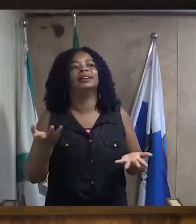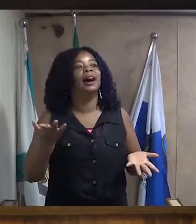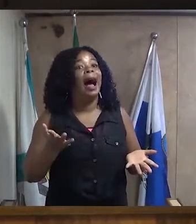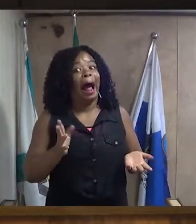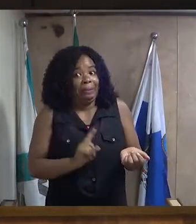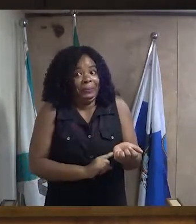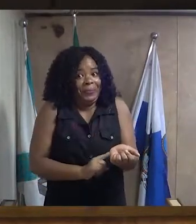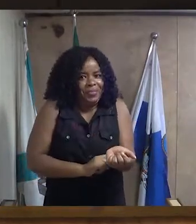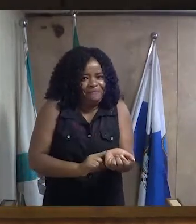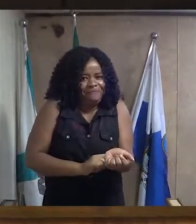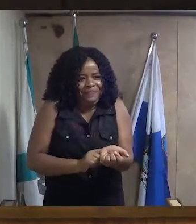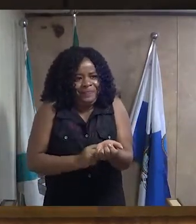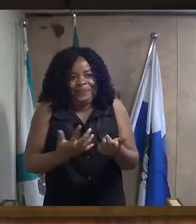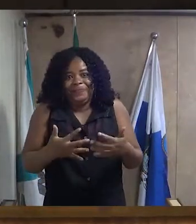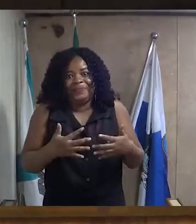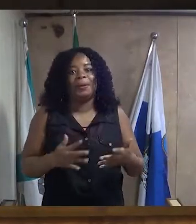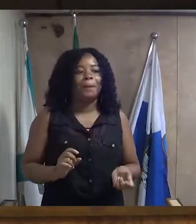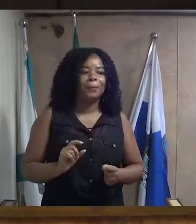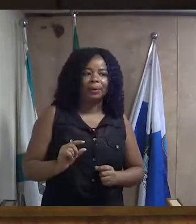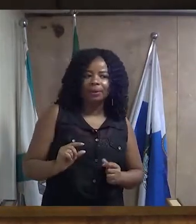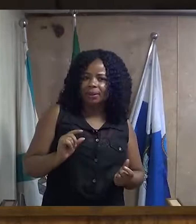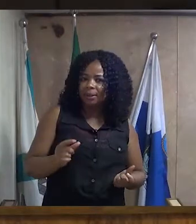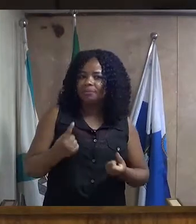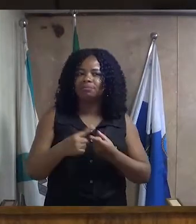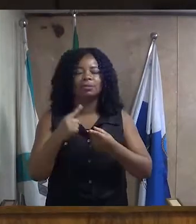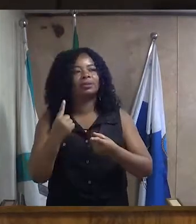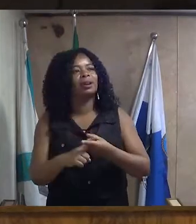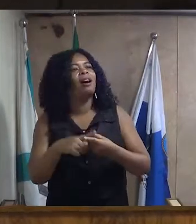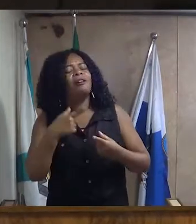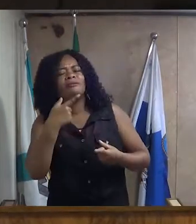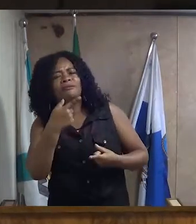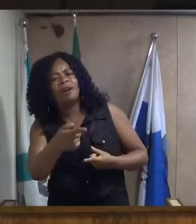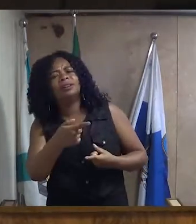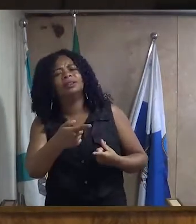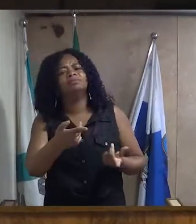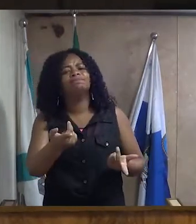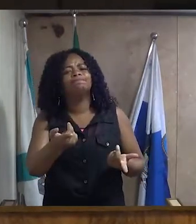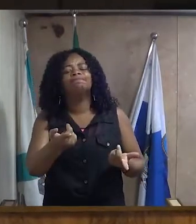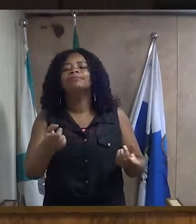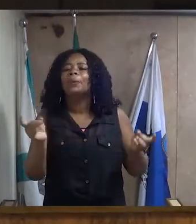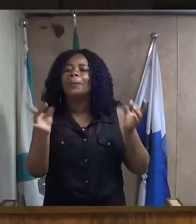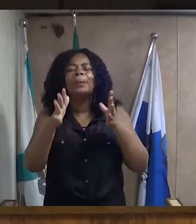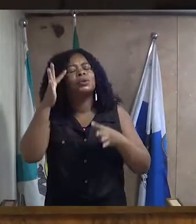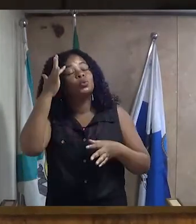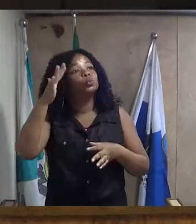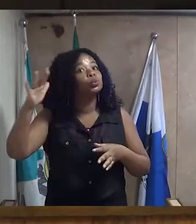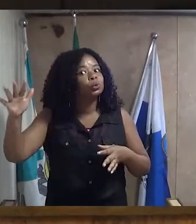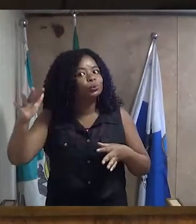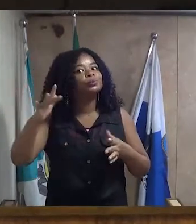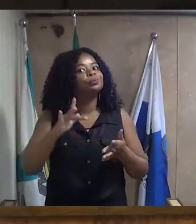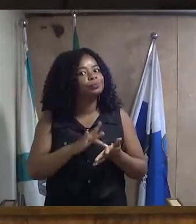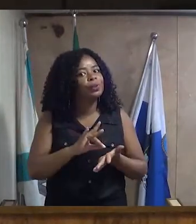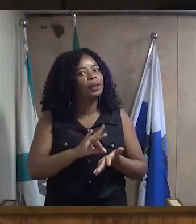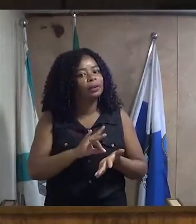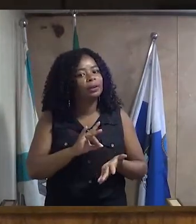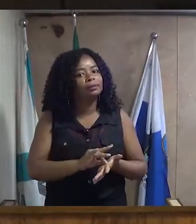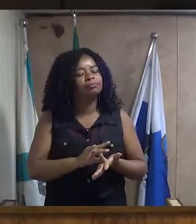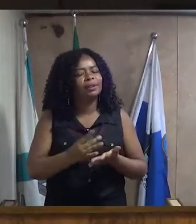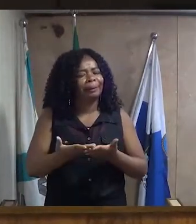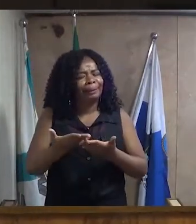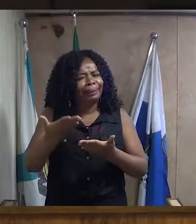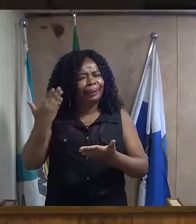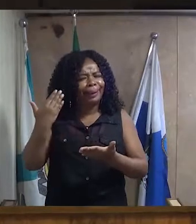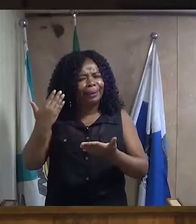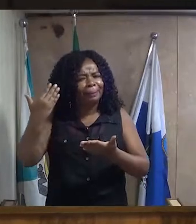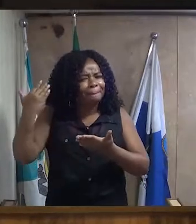pouco nervoso, um pouco tenso, né? Ainda mais quando se trata de uma realização de um sonho desde criança.